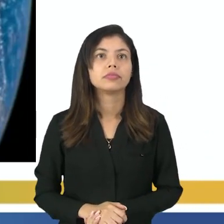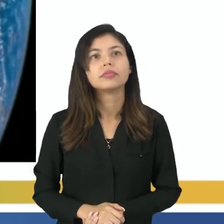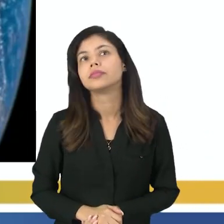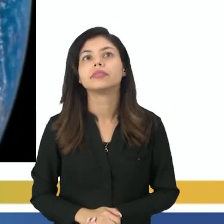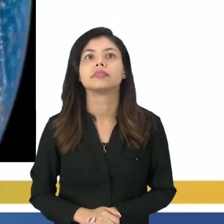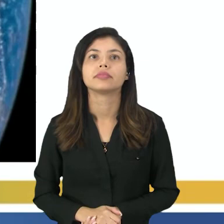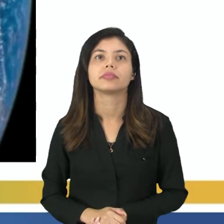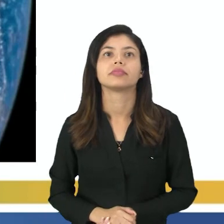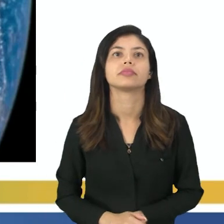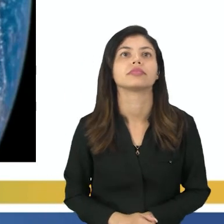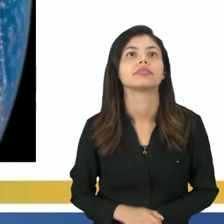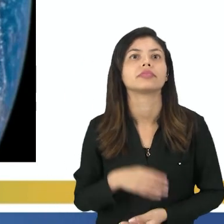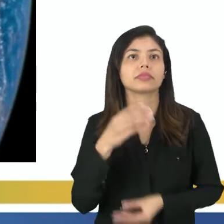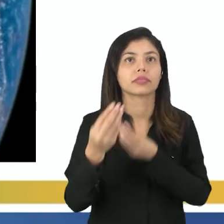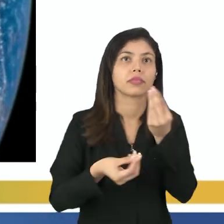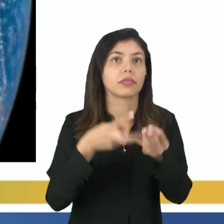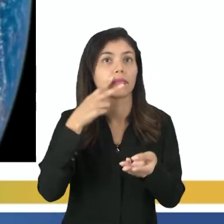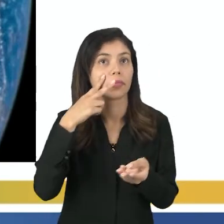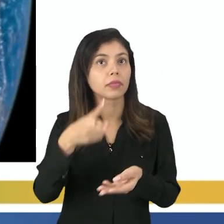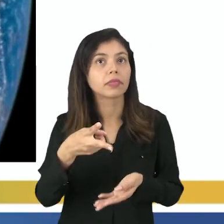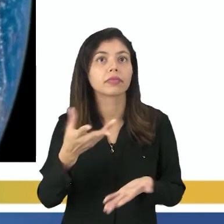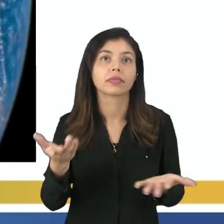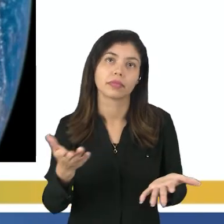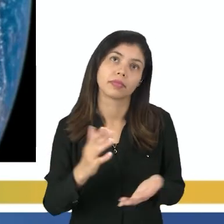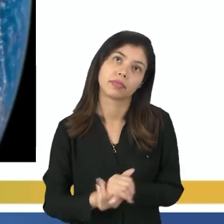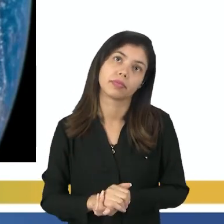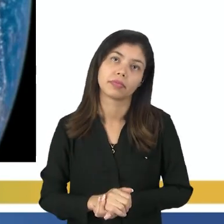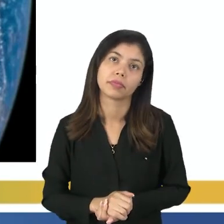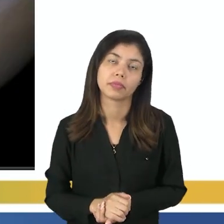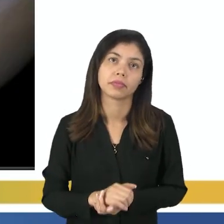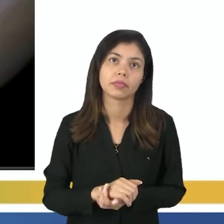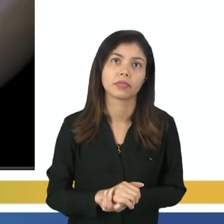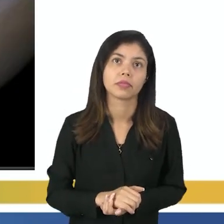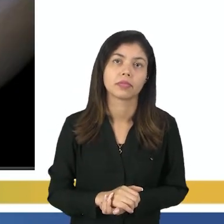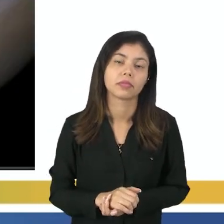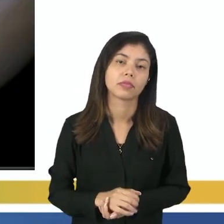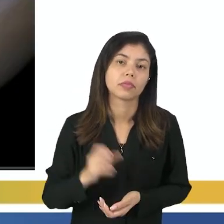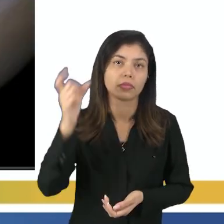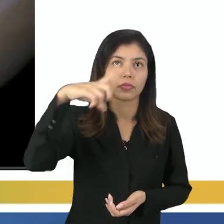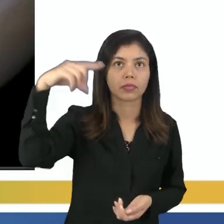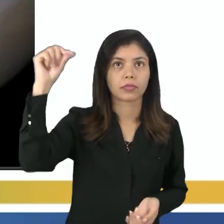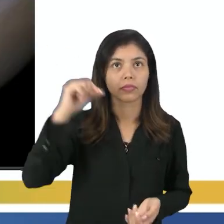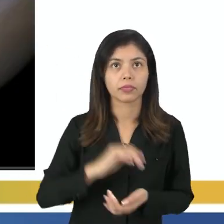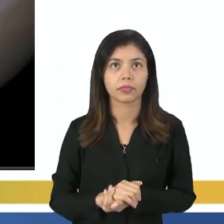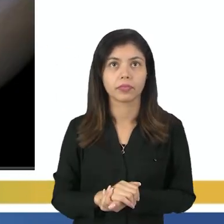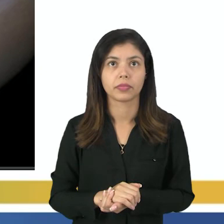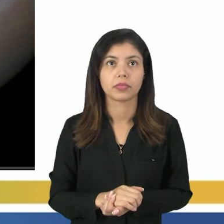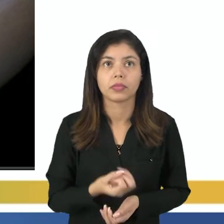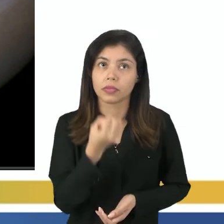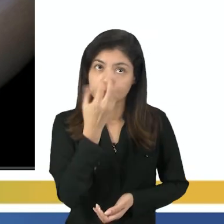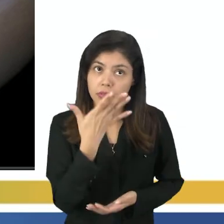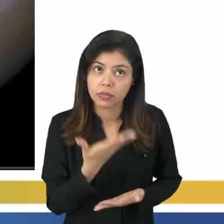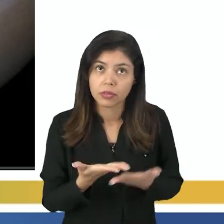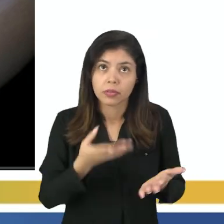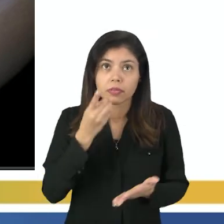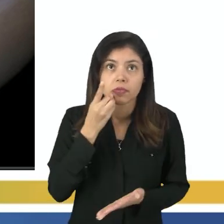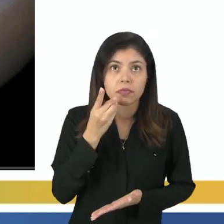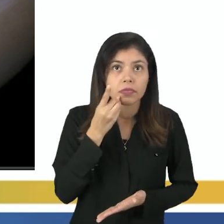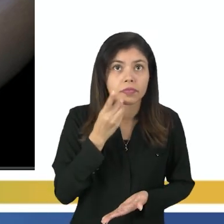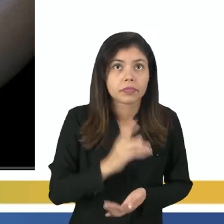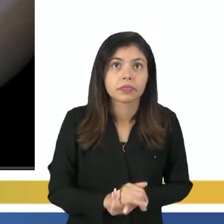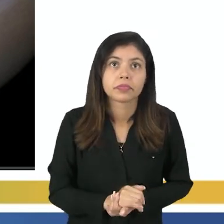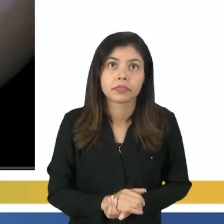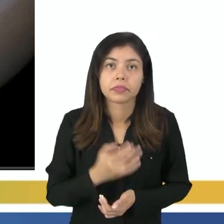certinho. E aí, como é que nós vemos o eclipse lunar, né? E aí, uma foto aí nessa data, um